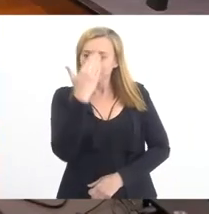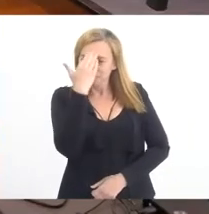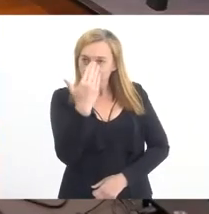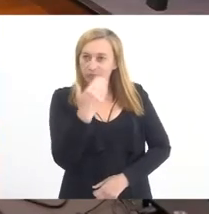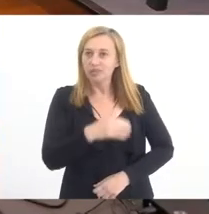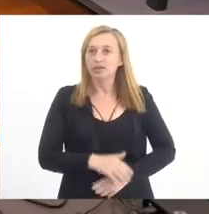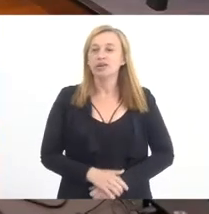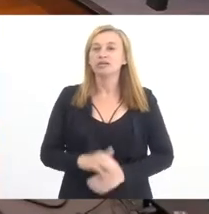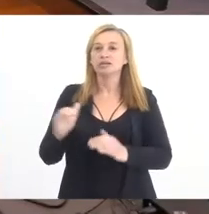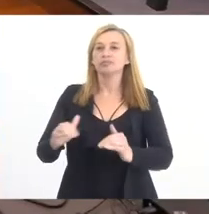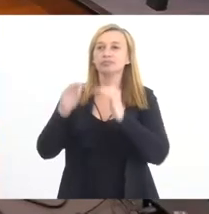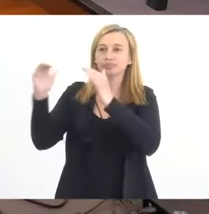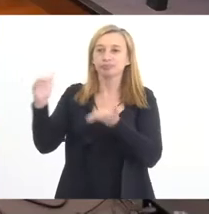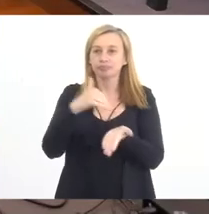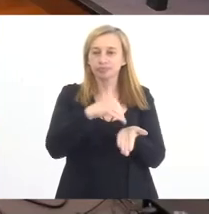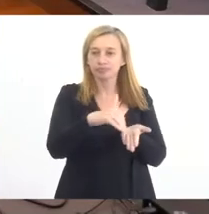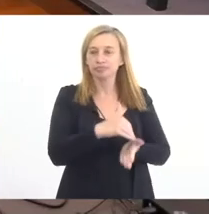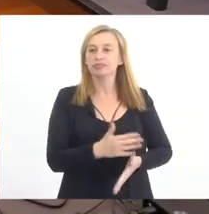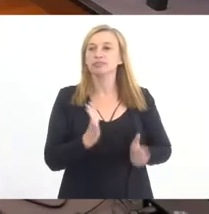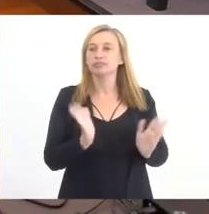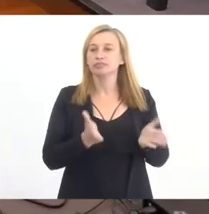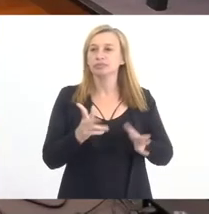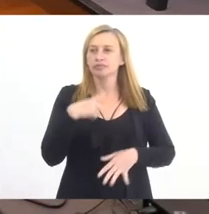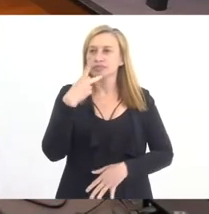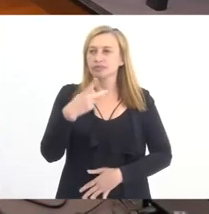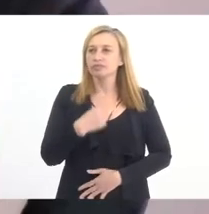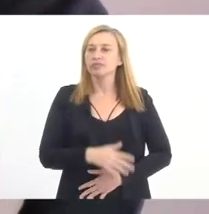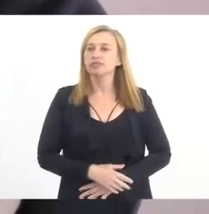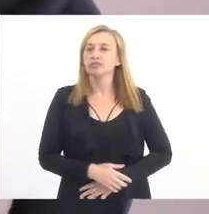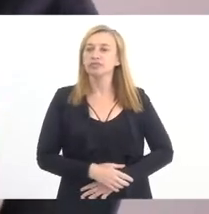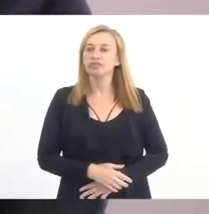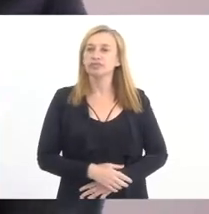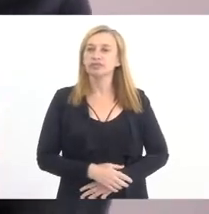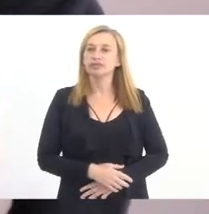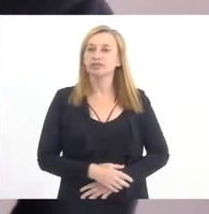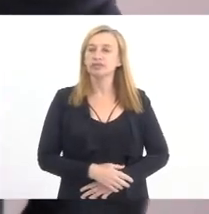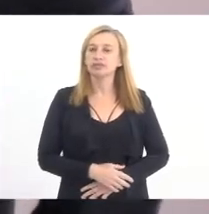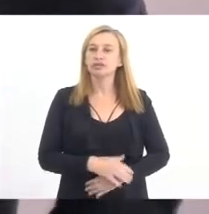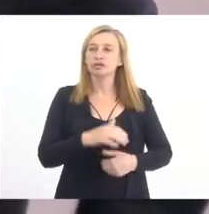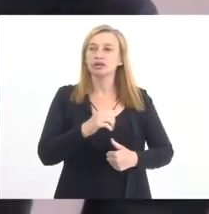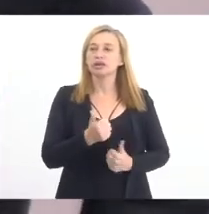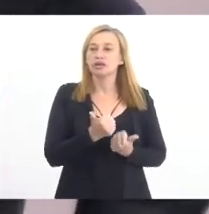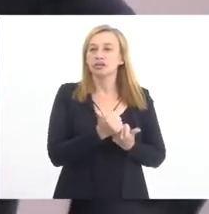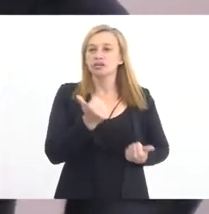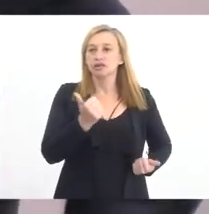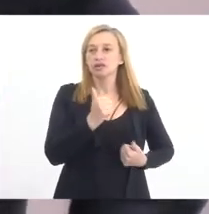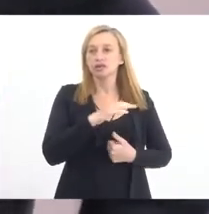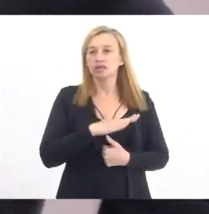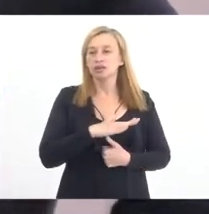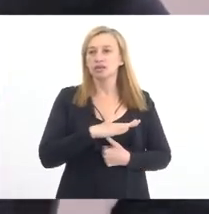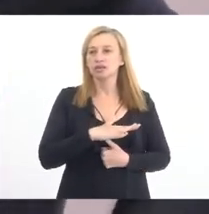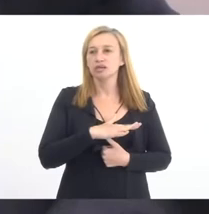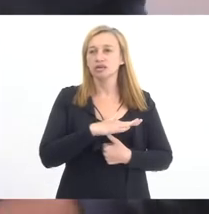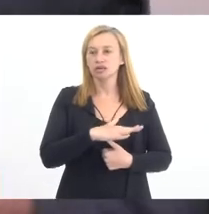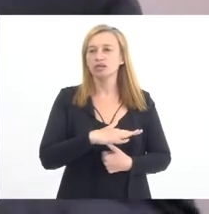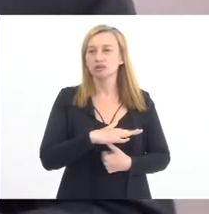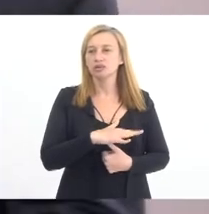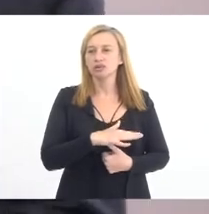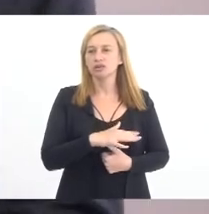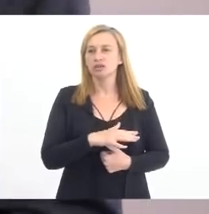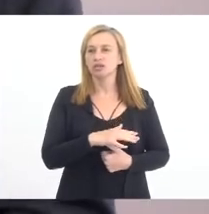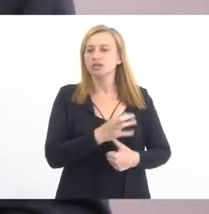Obrigado, subsecretário. Passo a palavra agora para o magnífico vice-reitor da